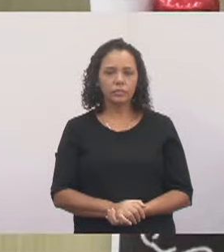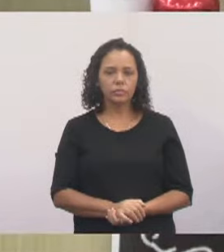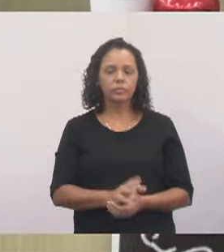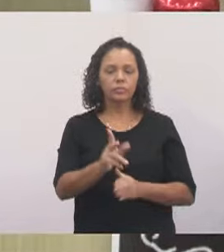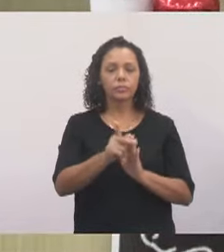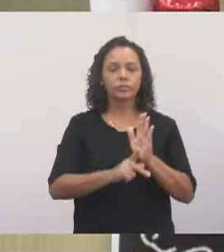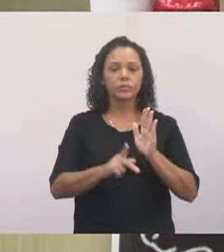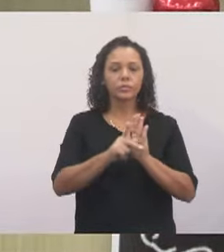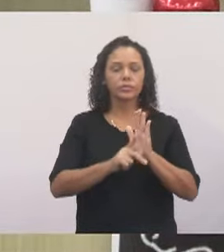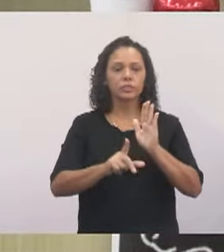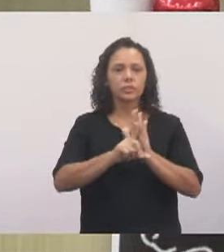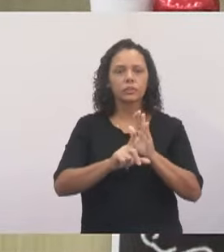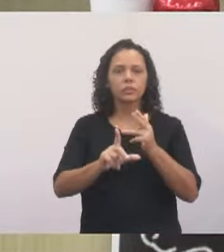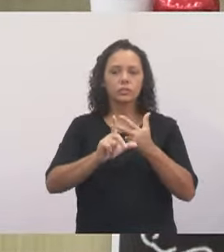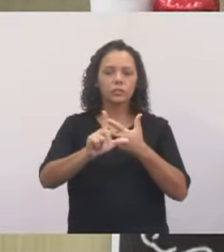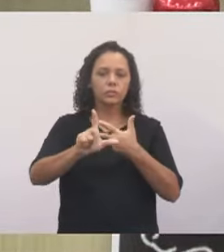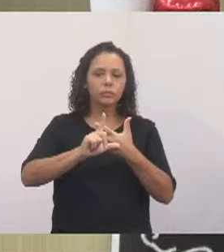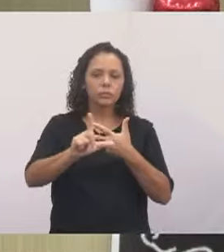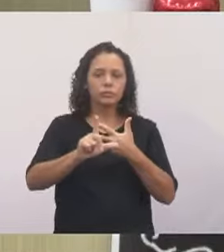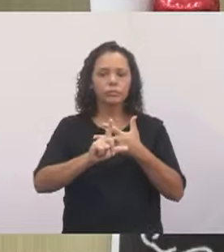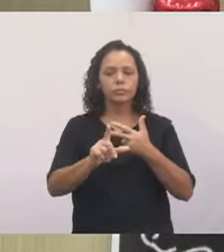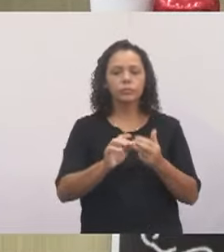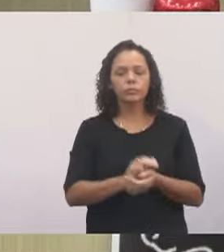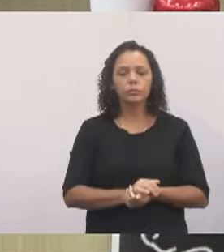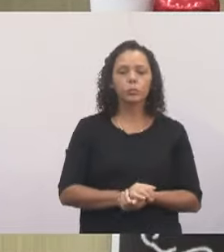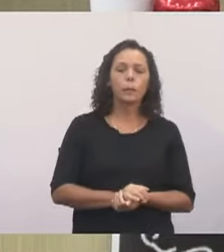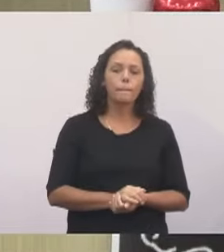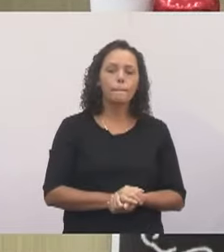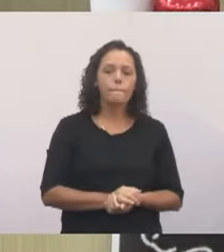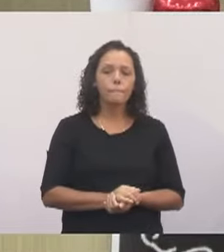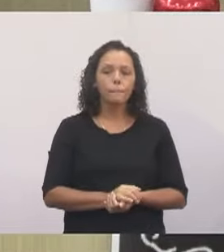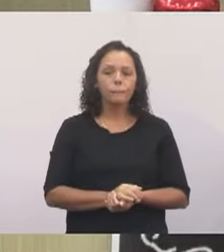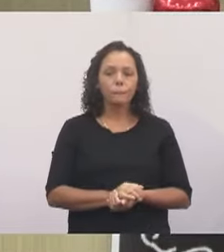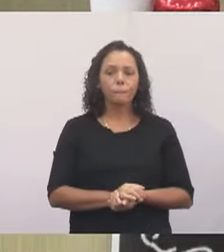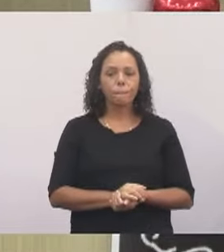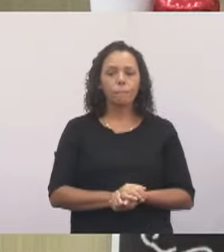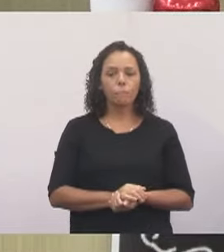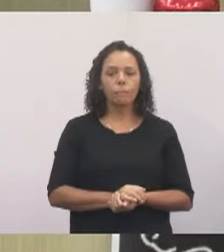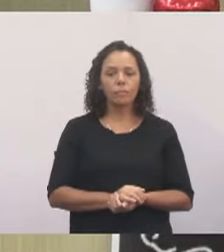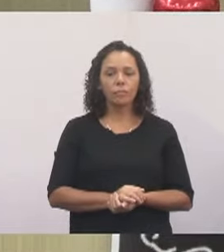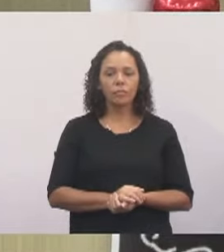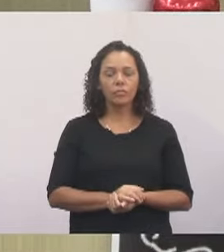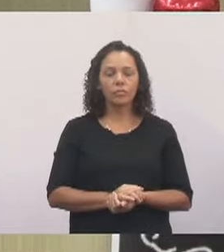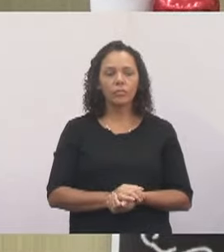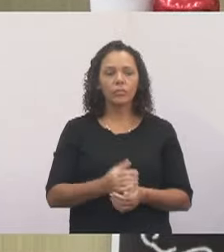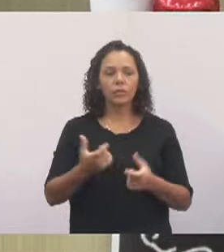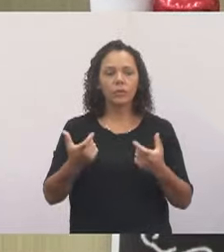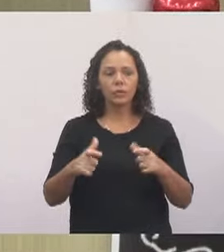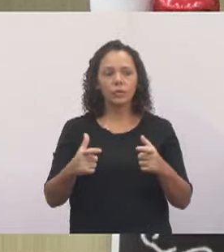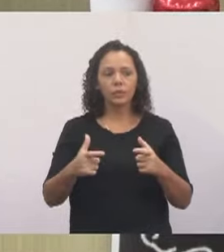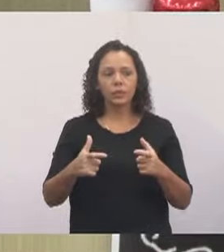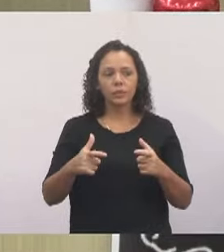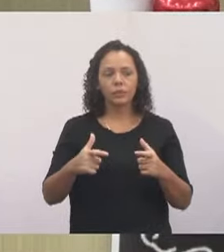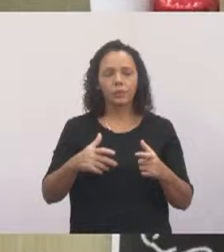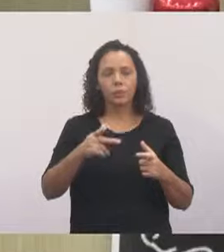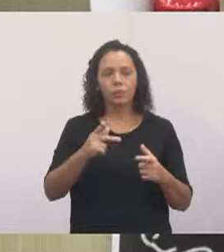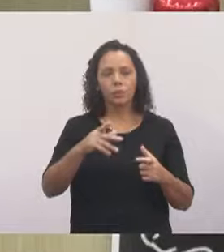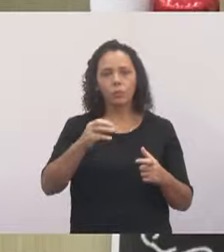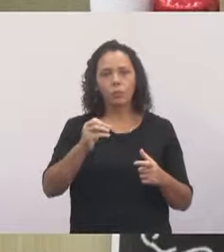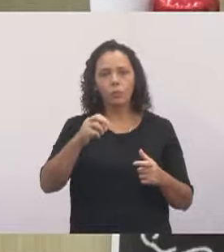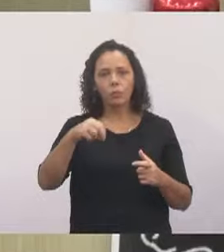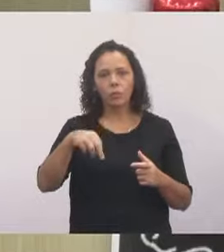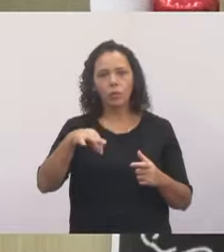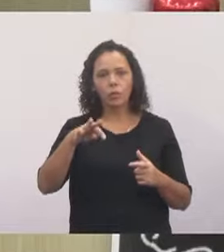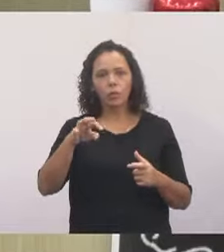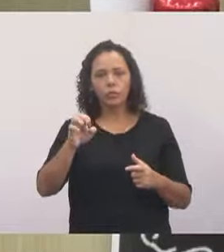Projeto de lei do Legislativo. Declara de utilidade pública o Ponte Preta Futebol Clube. Autoria, vereador Dude.